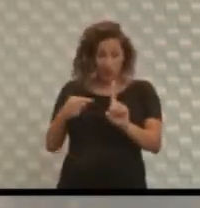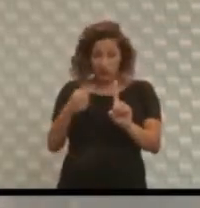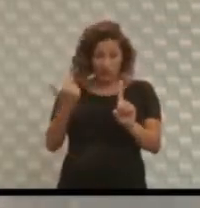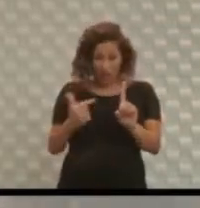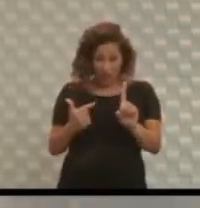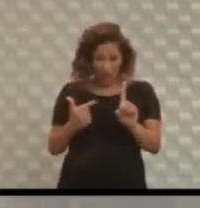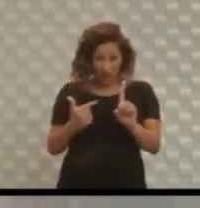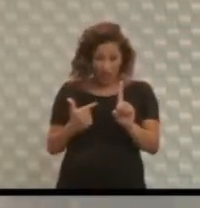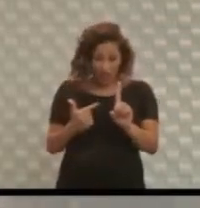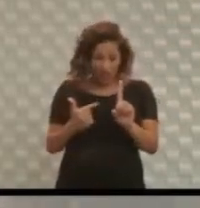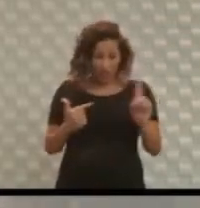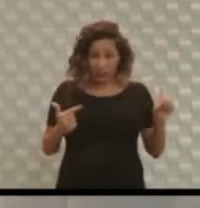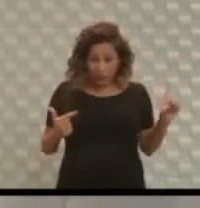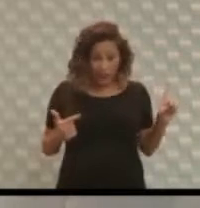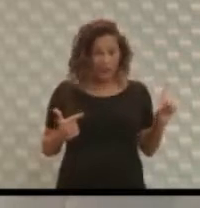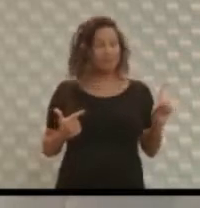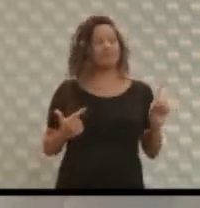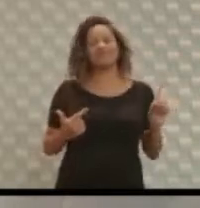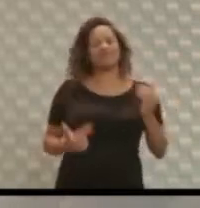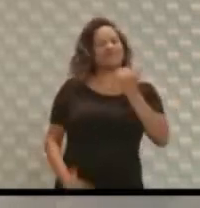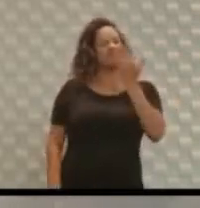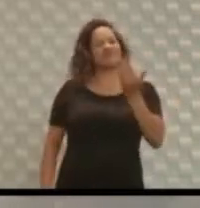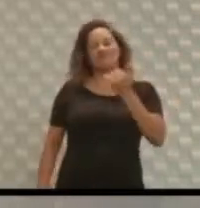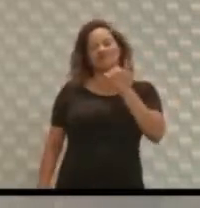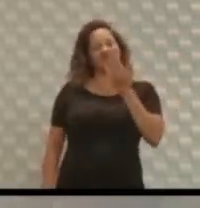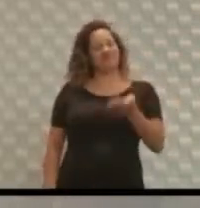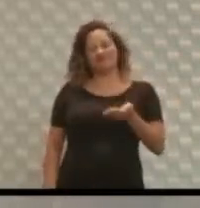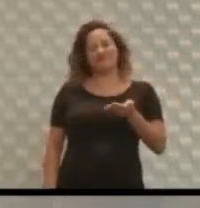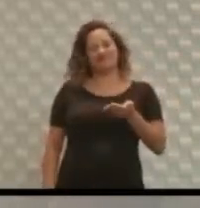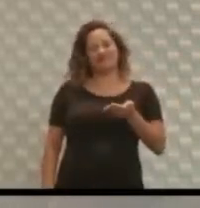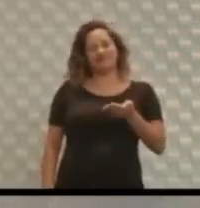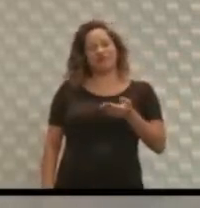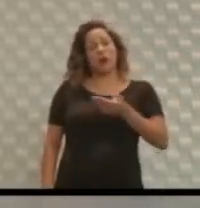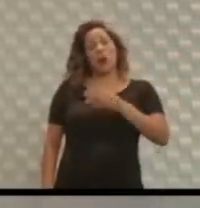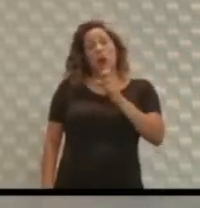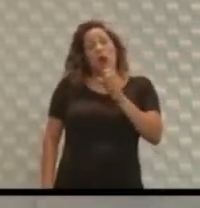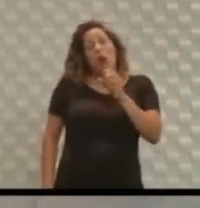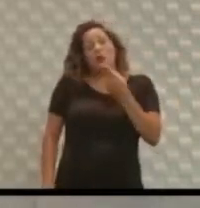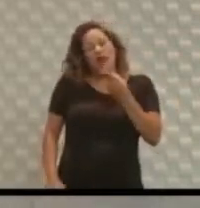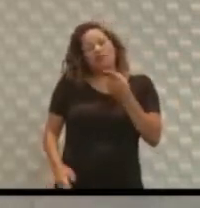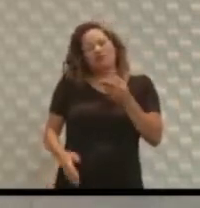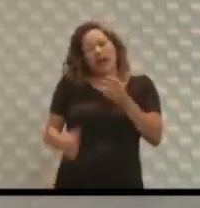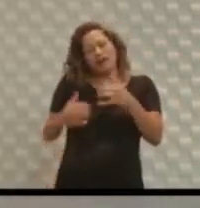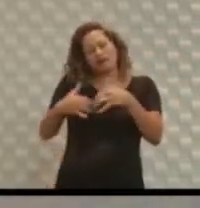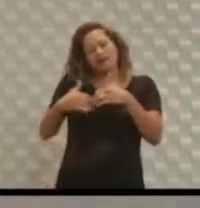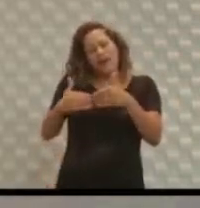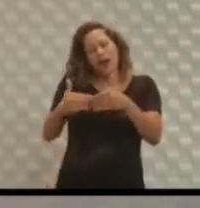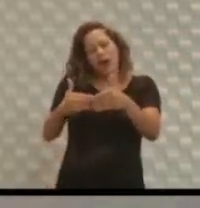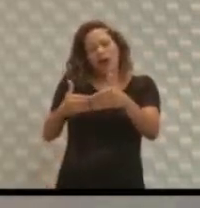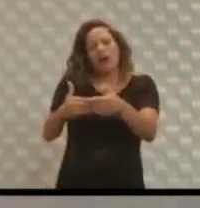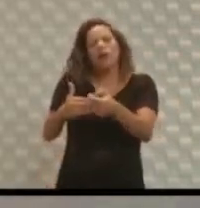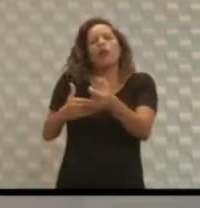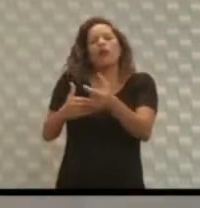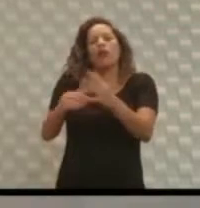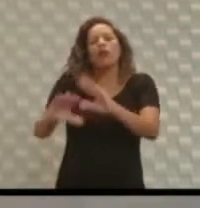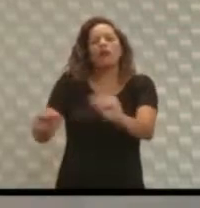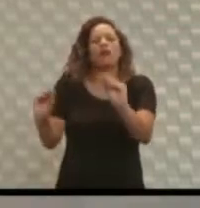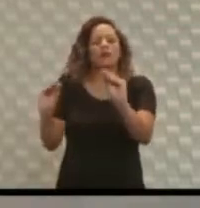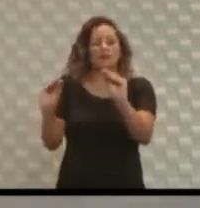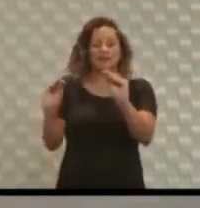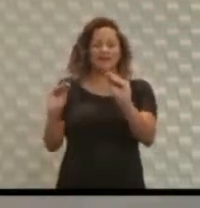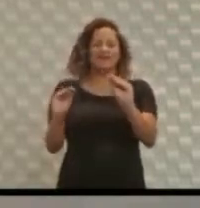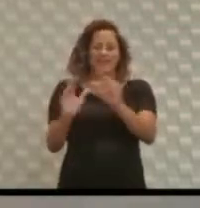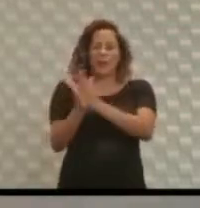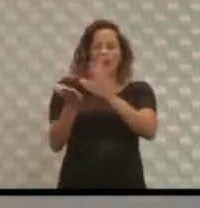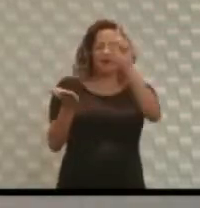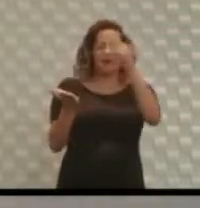vai funcionar. Ou funciona por pouco tempo, porque a palavra de Deus deixa isso claramente. Né? Se Deus